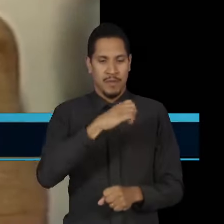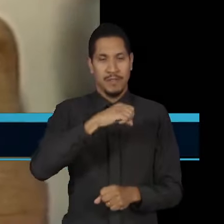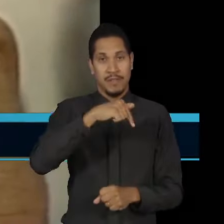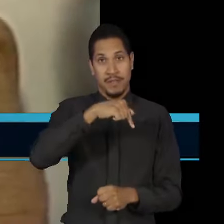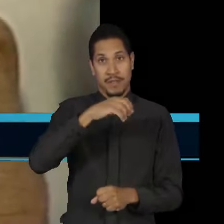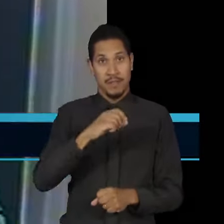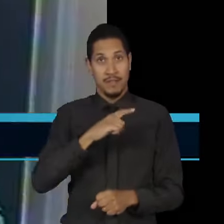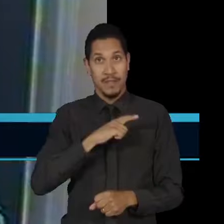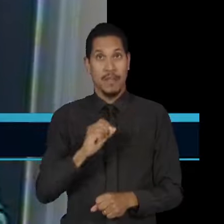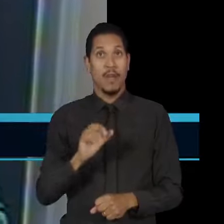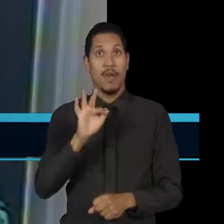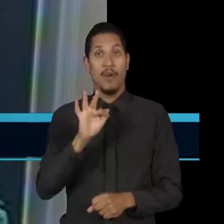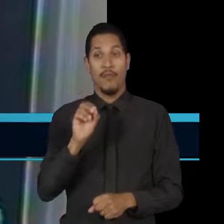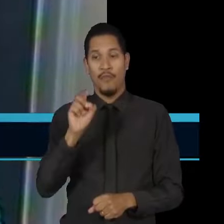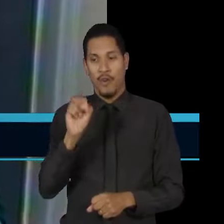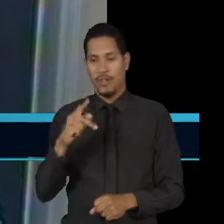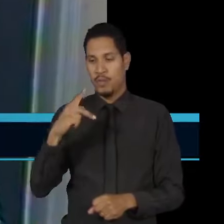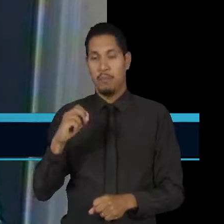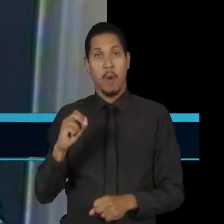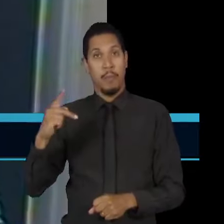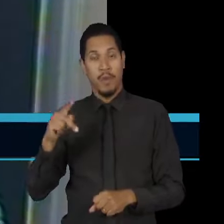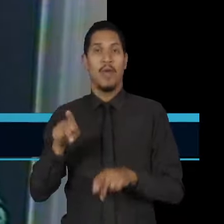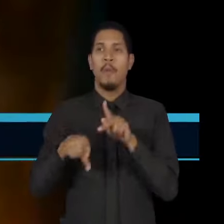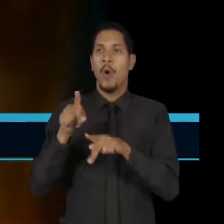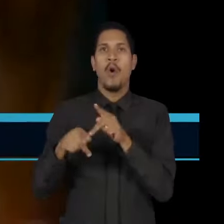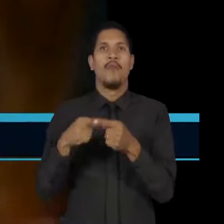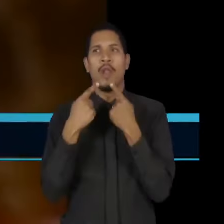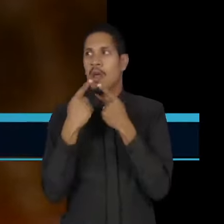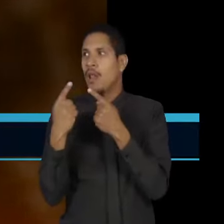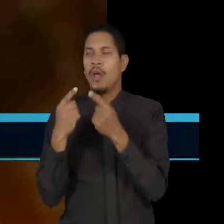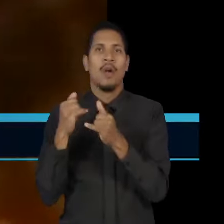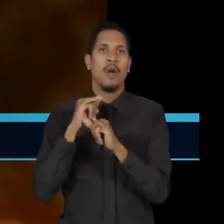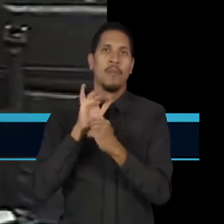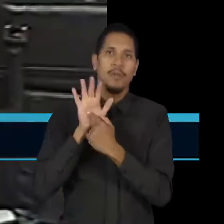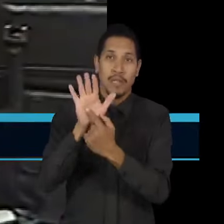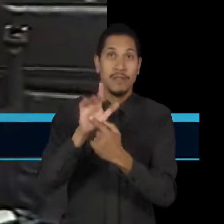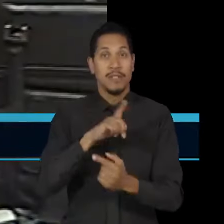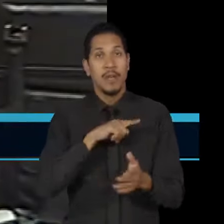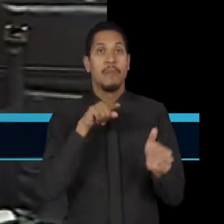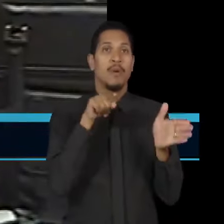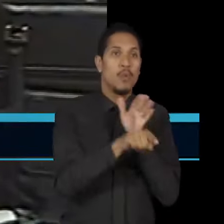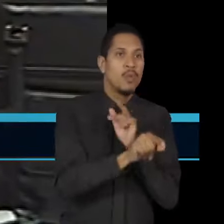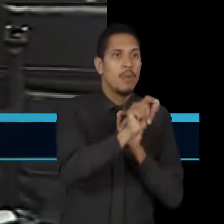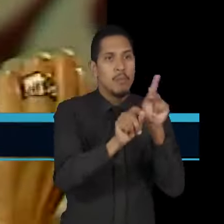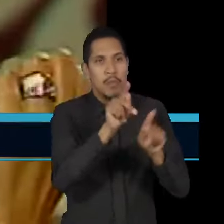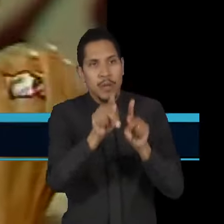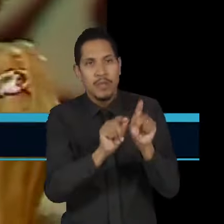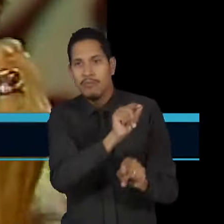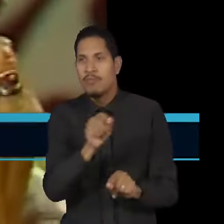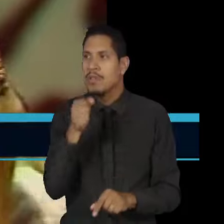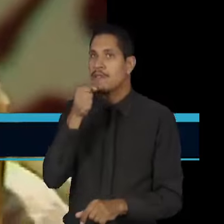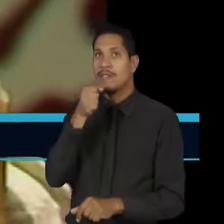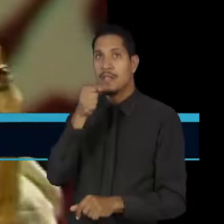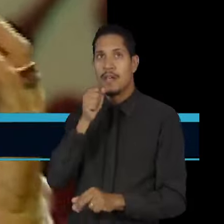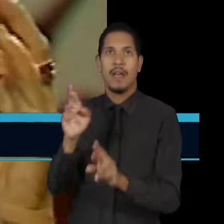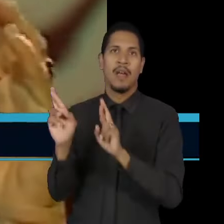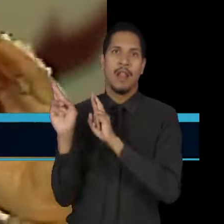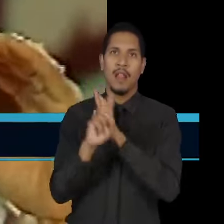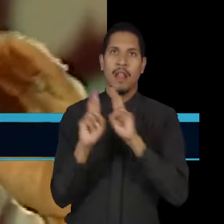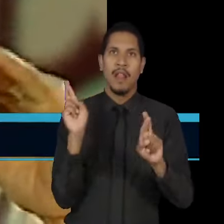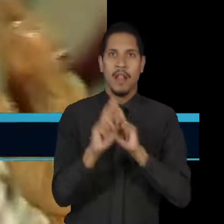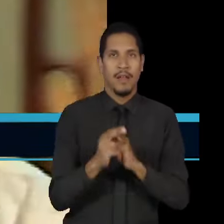Vox Populi, a voz do povo na expressão latina. O programa trazia perguntas da população para o entrevistado. Depois